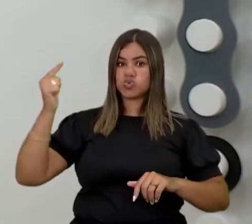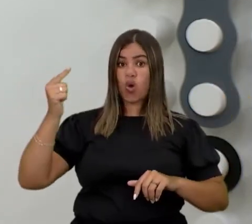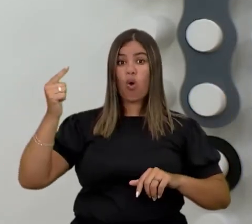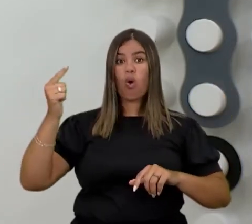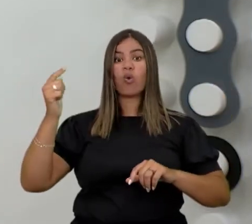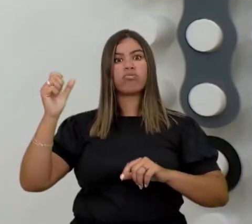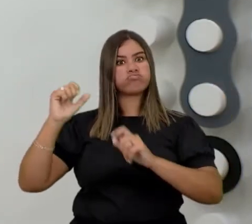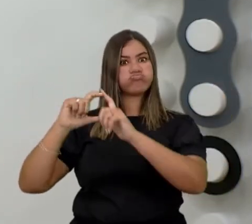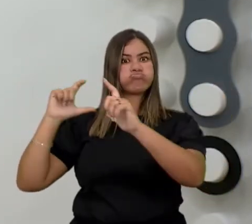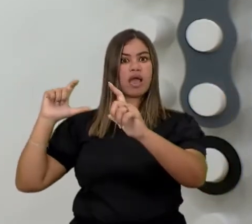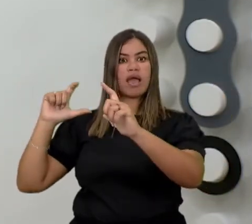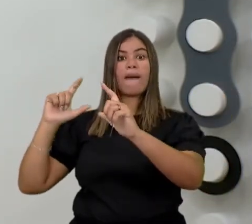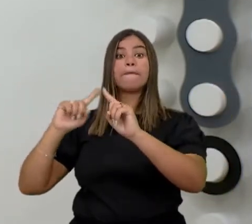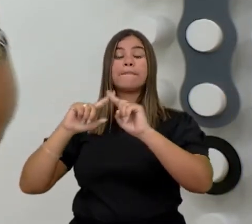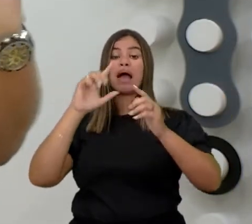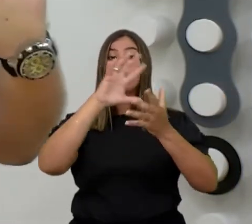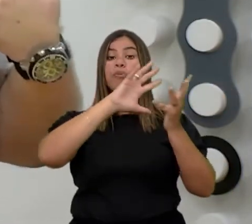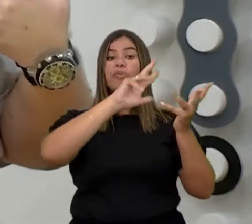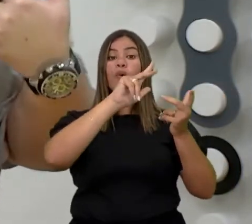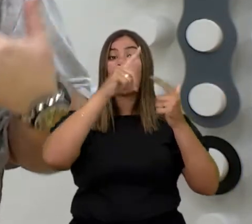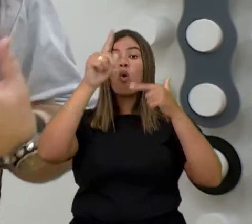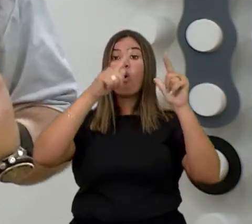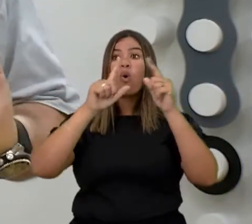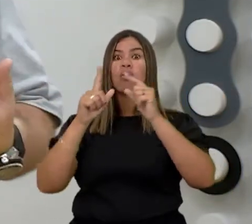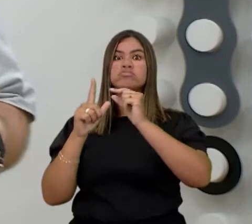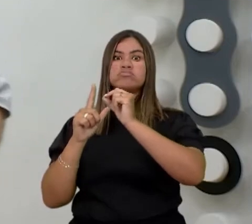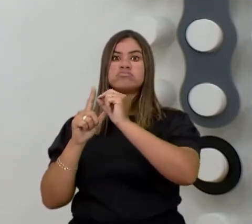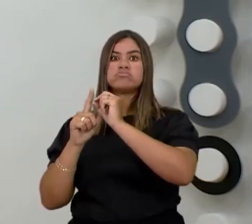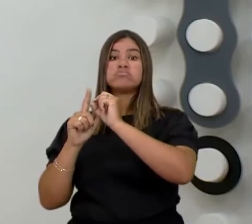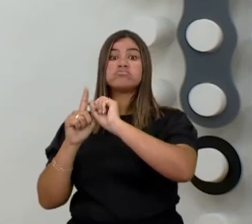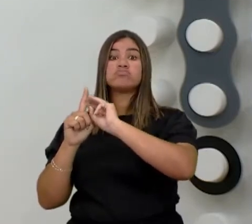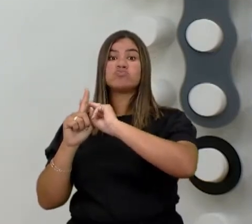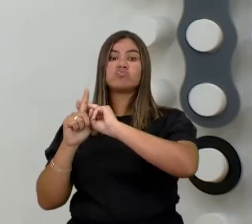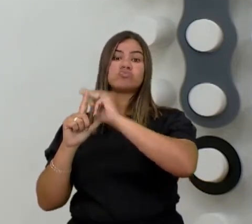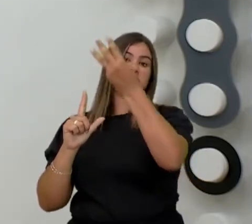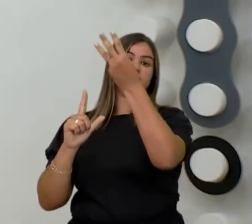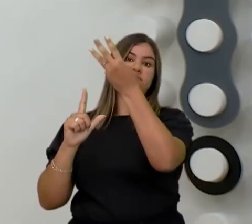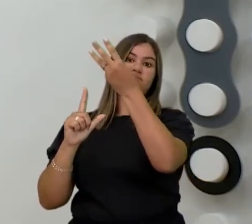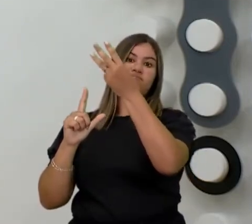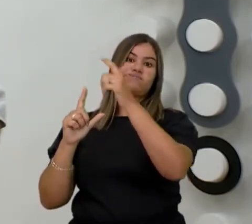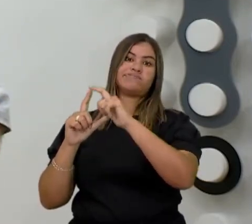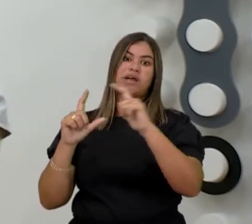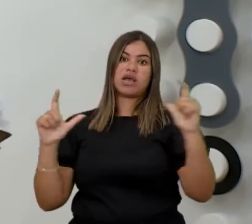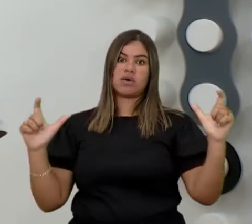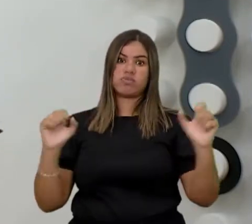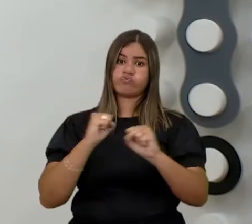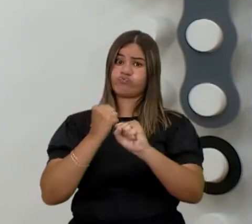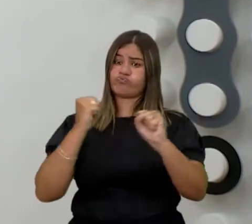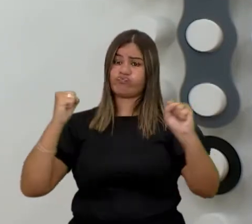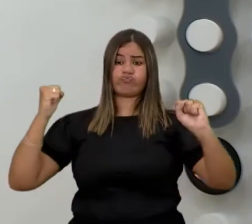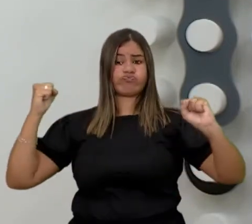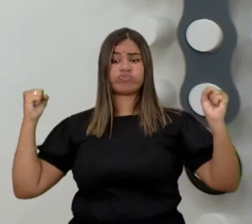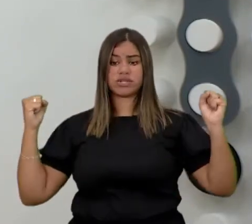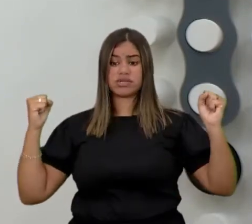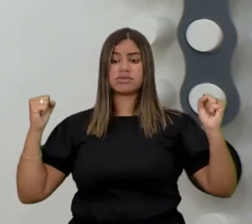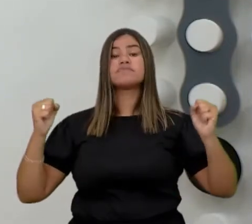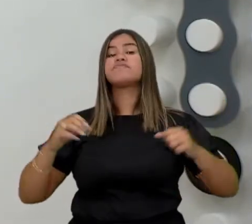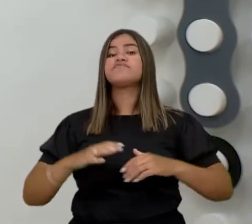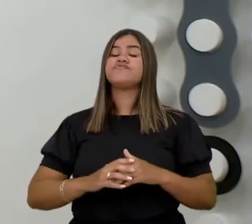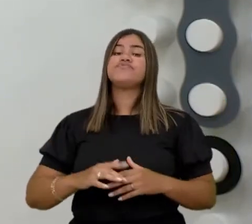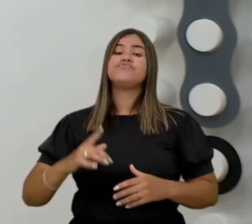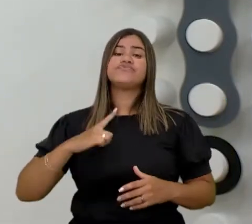estrela do nosso sistema. Veja que interessante. Então você tem aí bilhões de sistemas aí formados aí no universo. Você